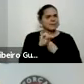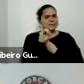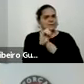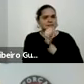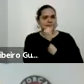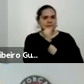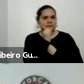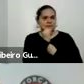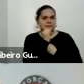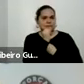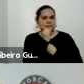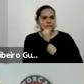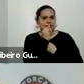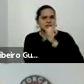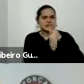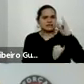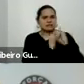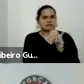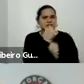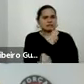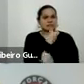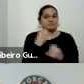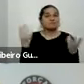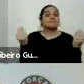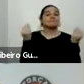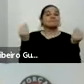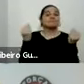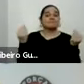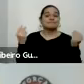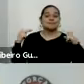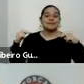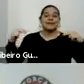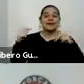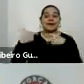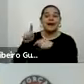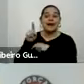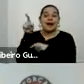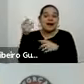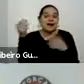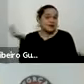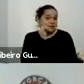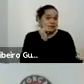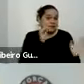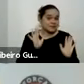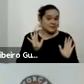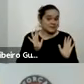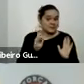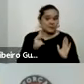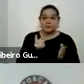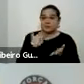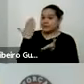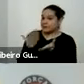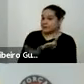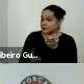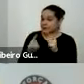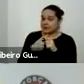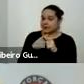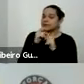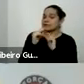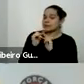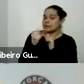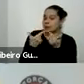está usando ferramentas diferentes? Então, gente, não dá para perder, tá? Acompanhe que está bem